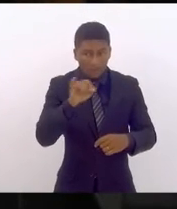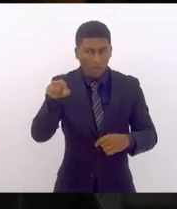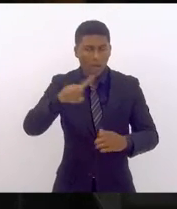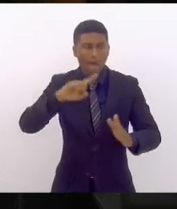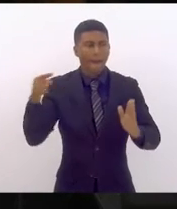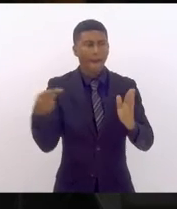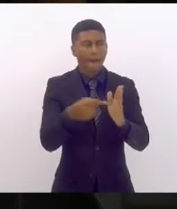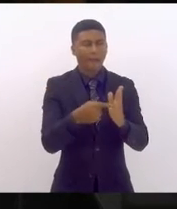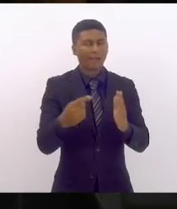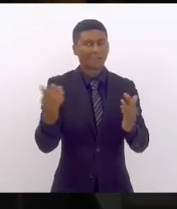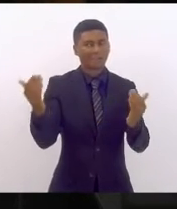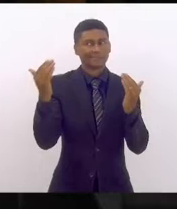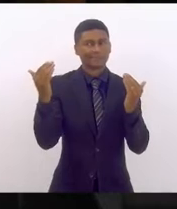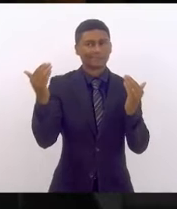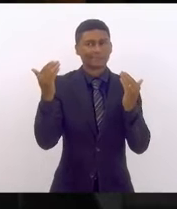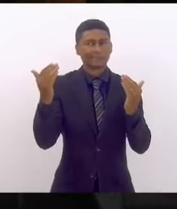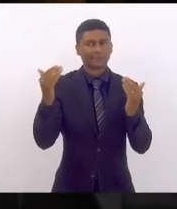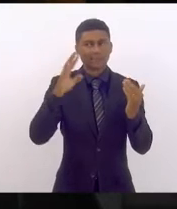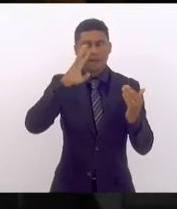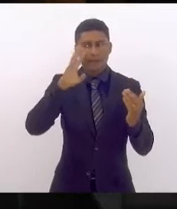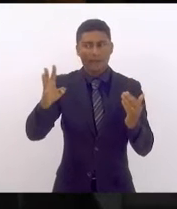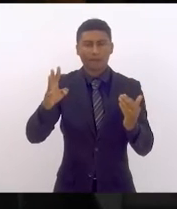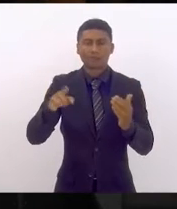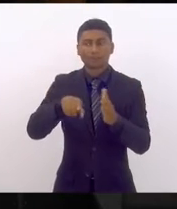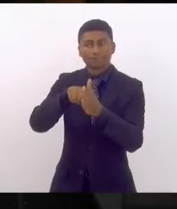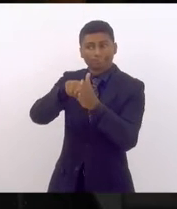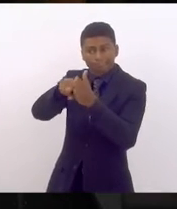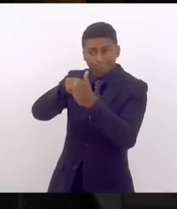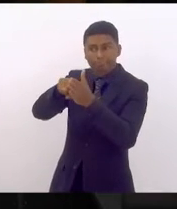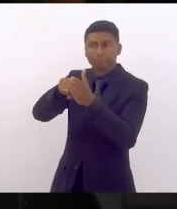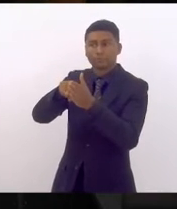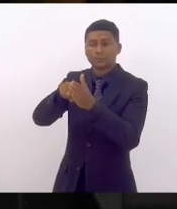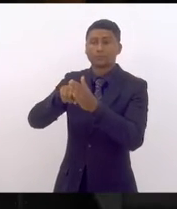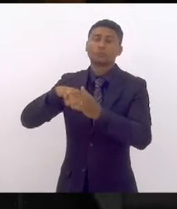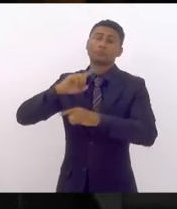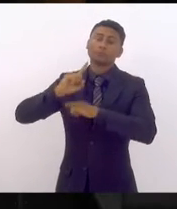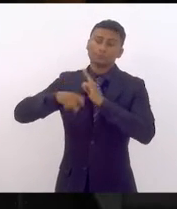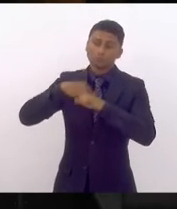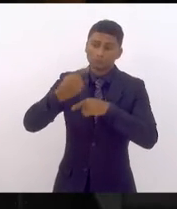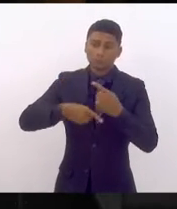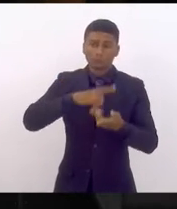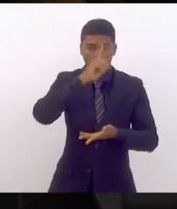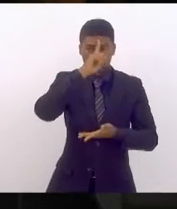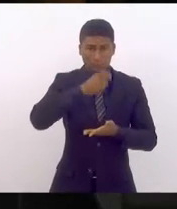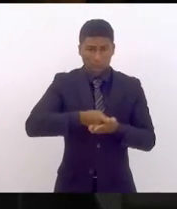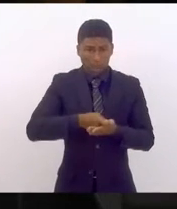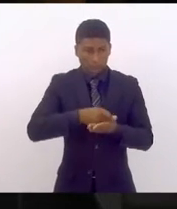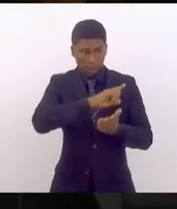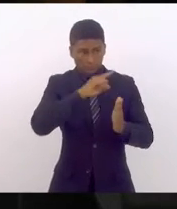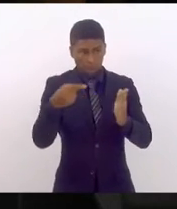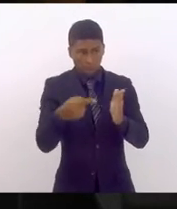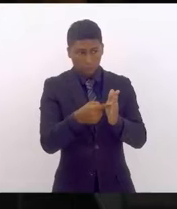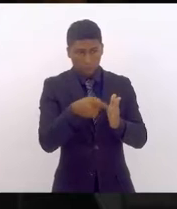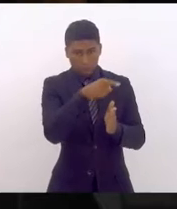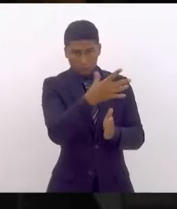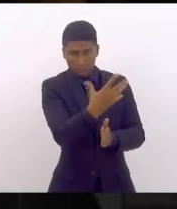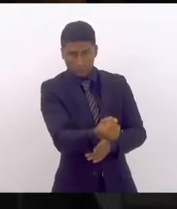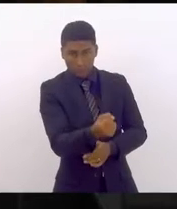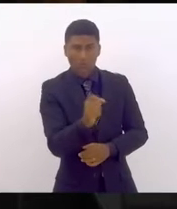e depois se decidisse a cata ou não a denúncia mas